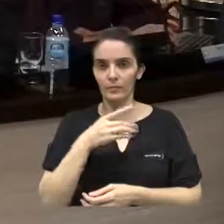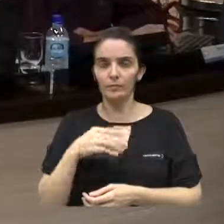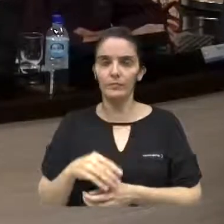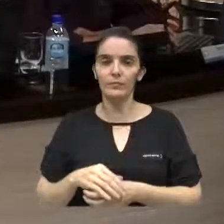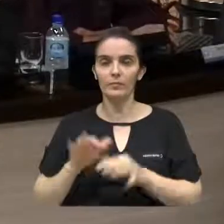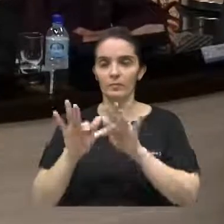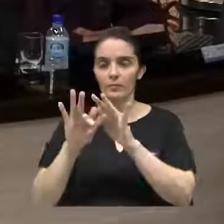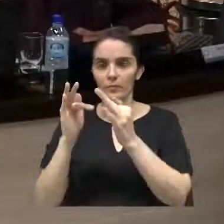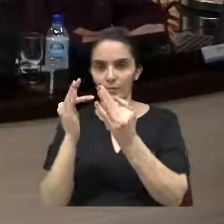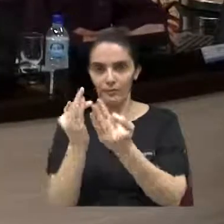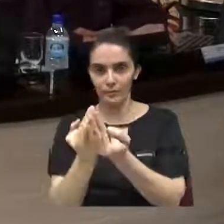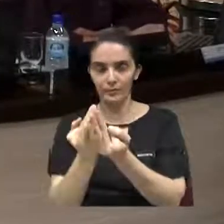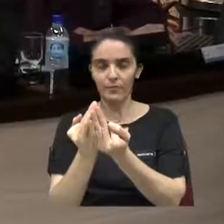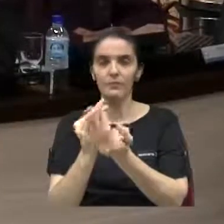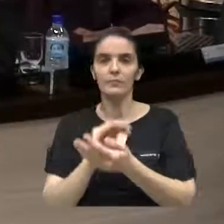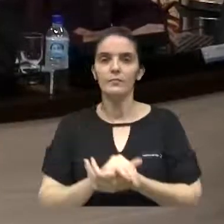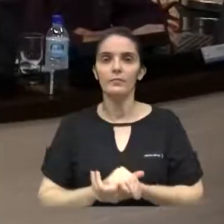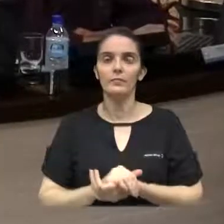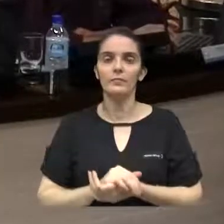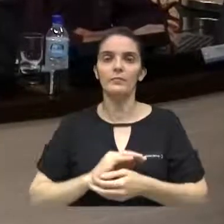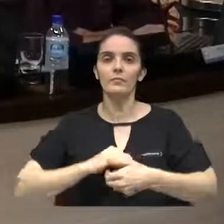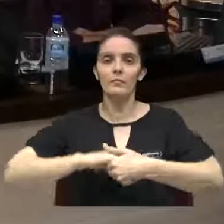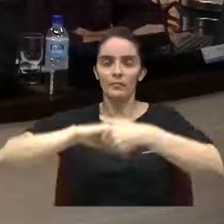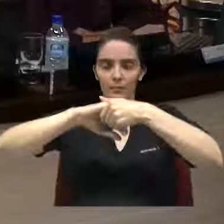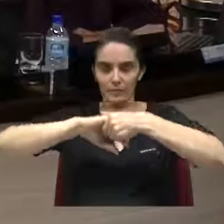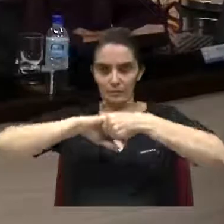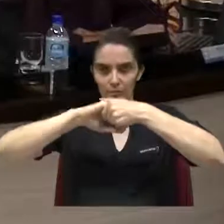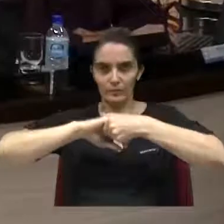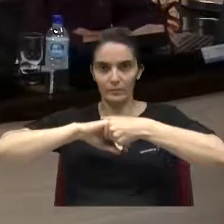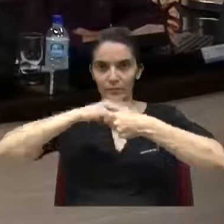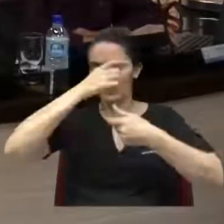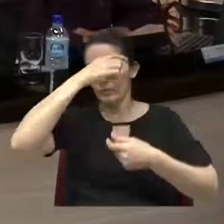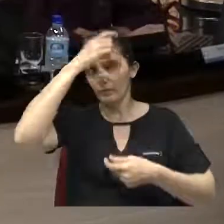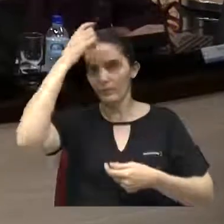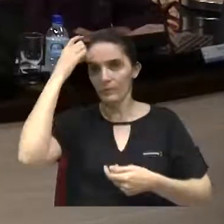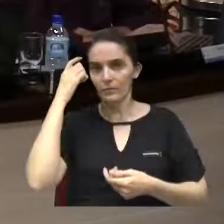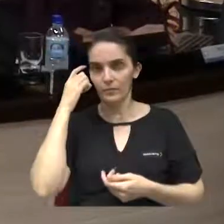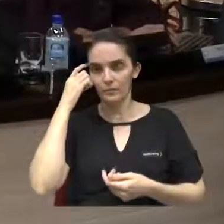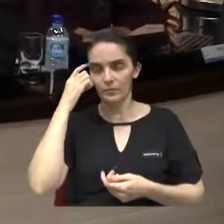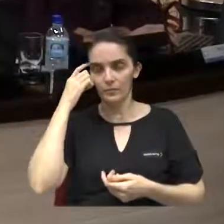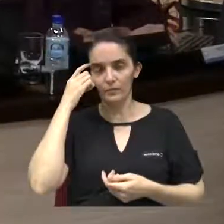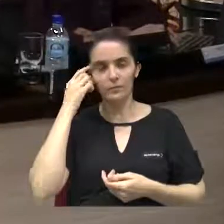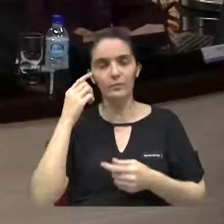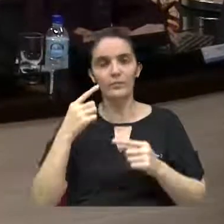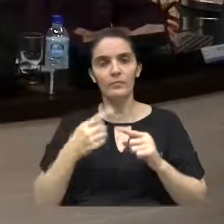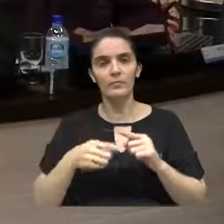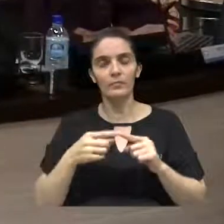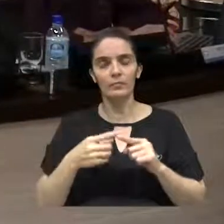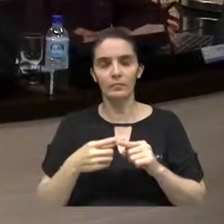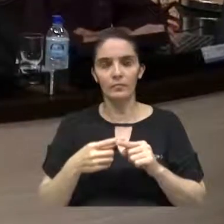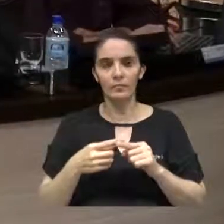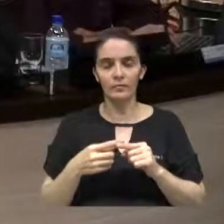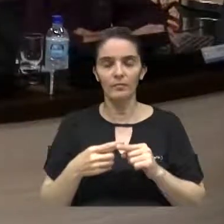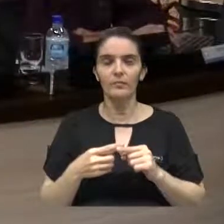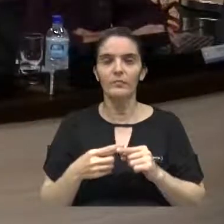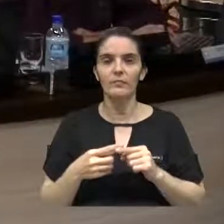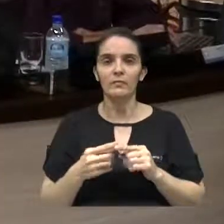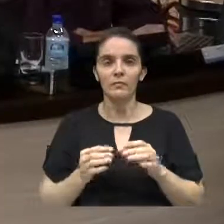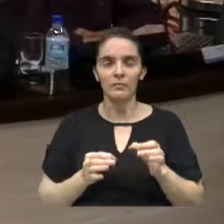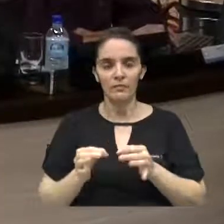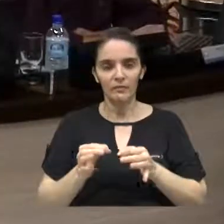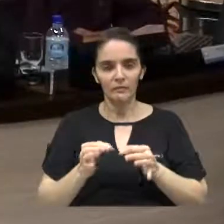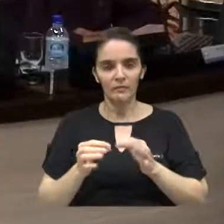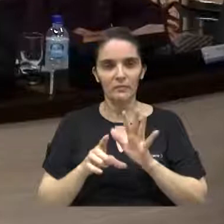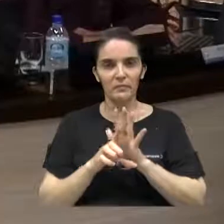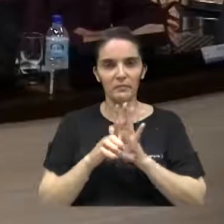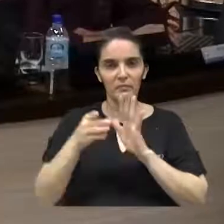familiares, queria parabenizar o vereador Marco Xavier pela sensibilidade de poder